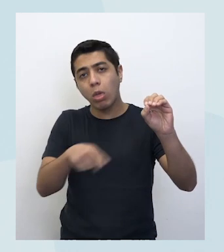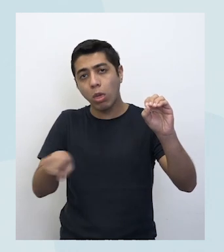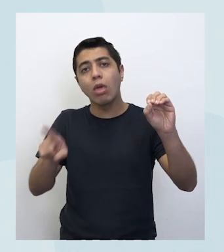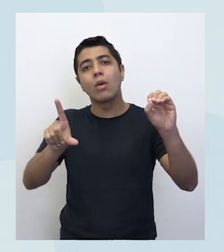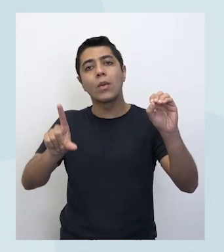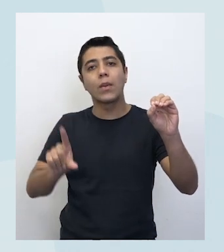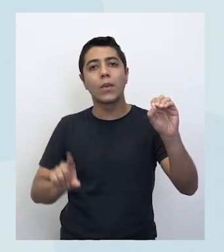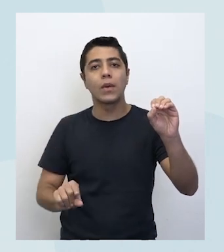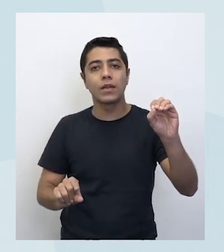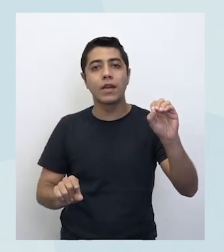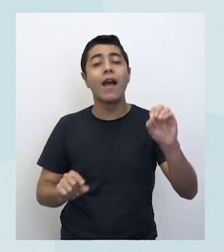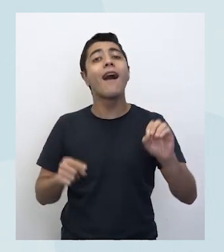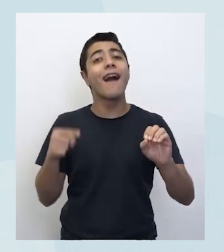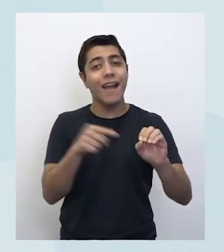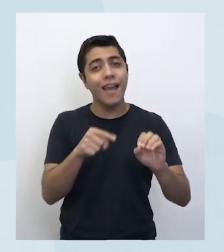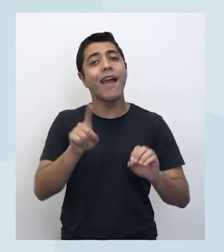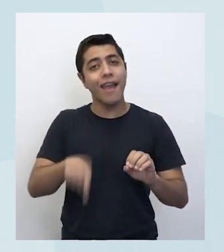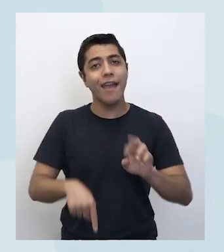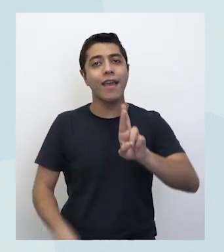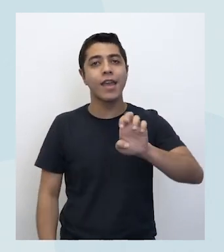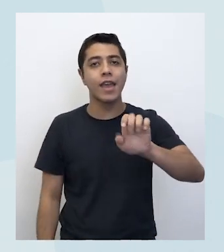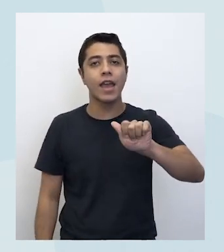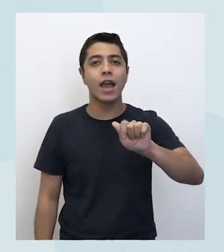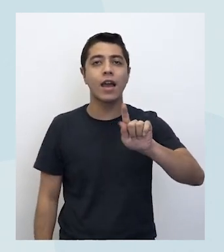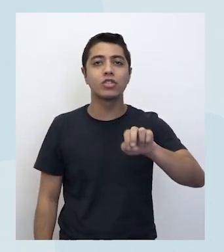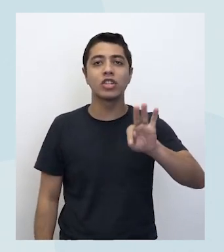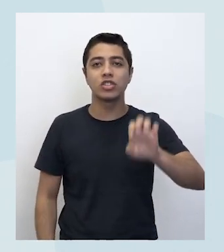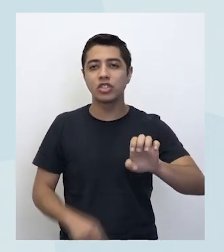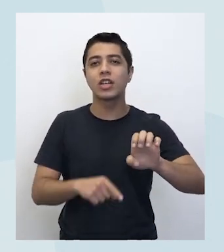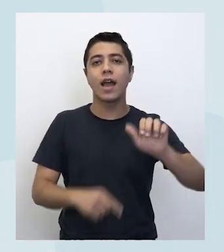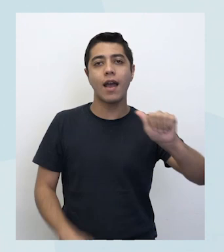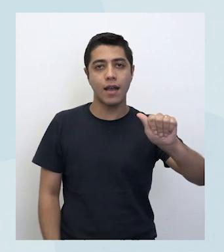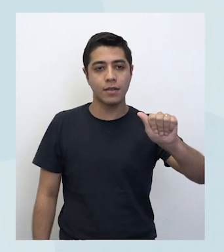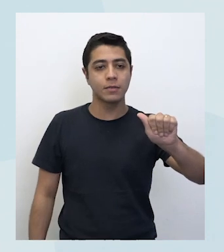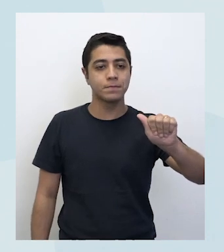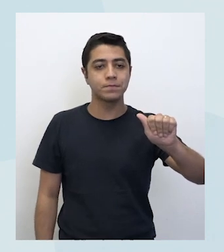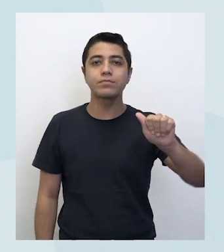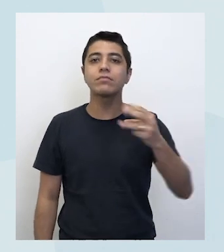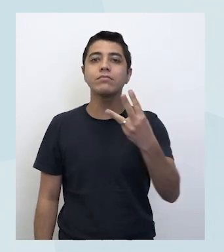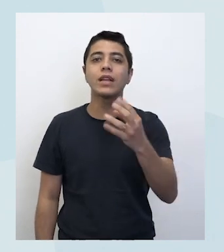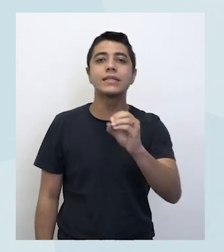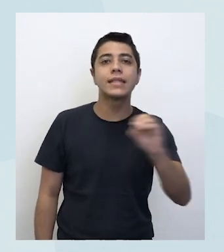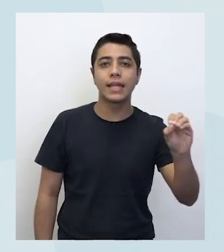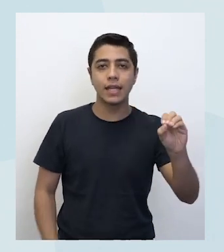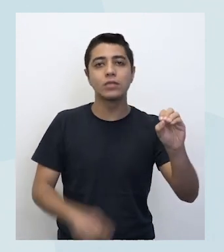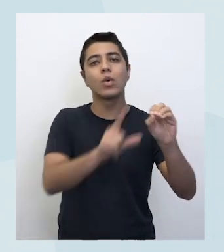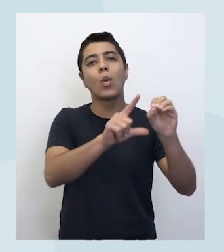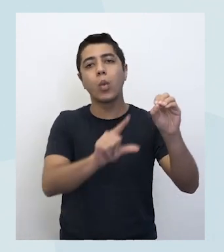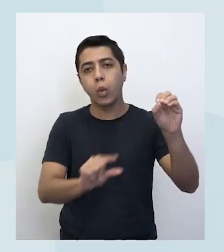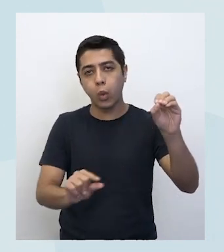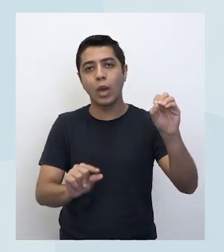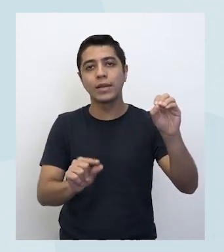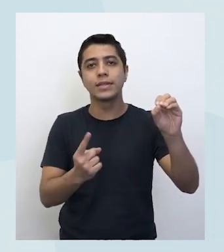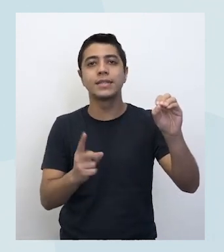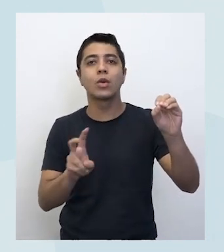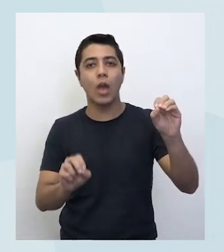Ele começa no 300 e vai decaindo até 150. Se eu pegar a segunda linha, que é azul mais claro, eu chamei do